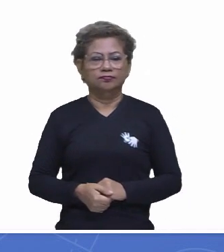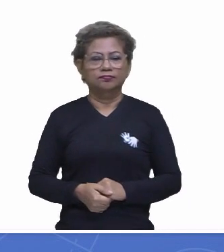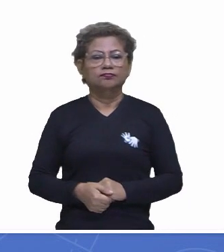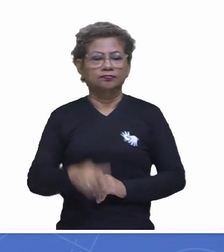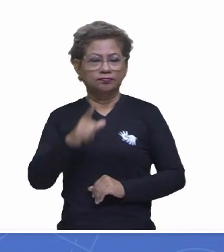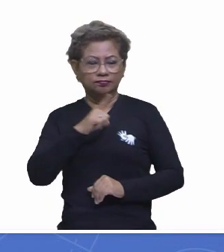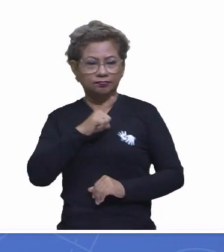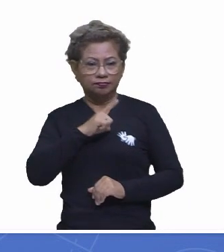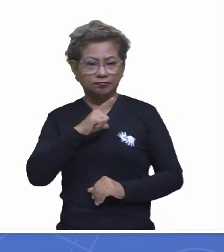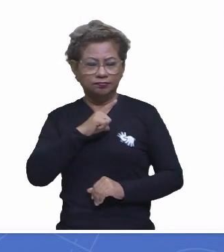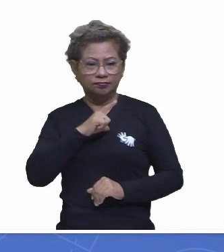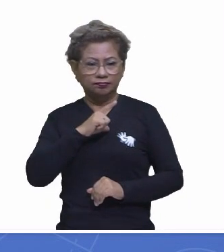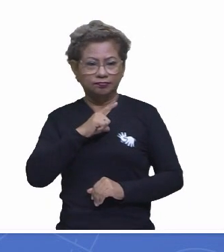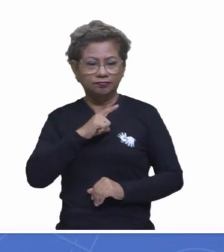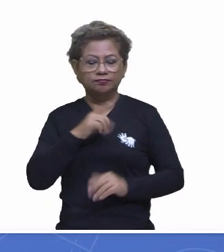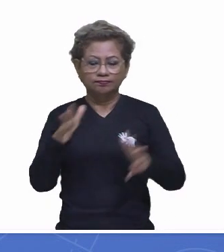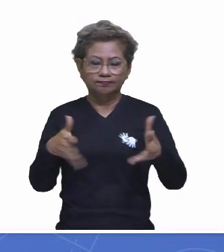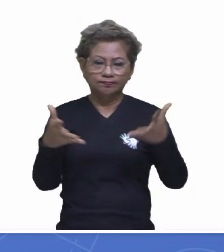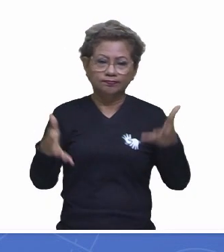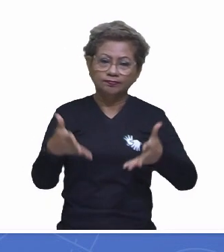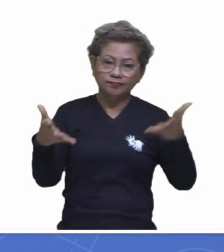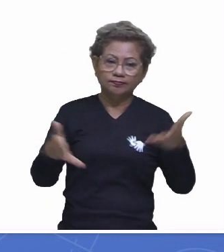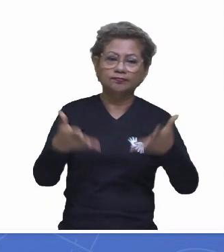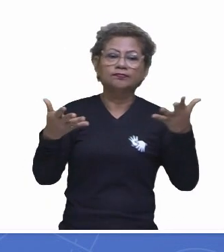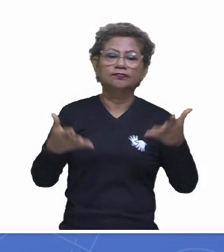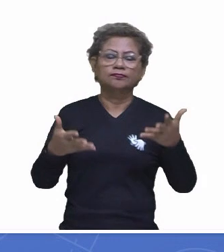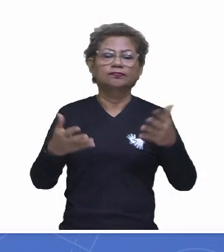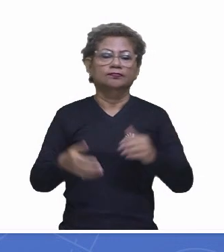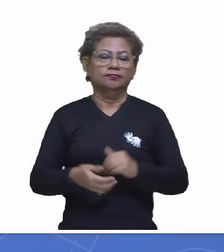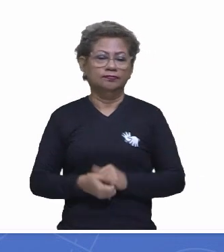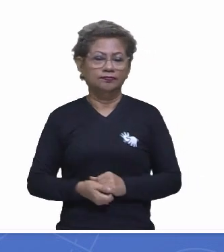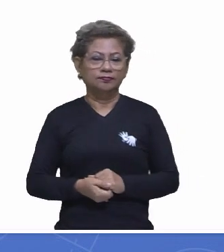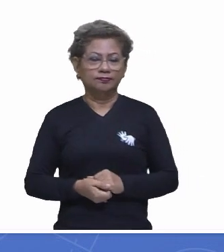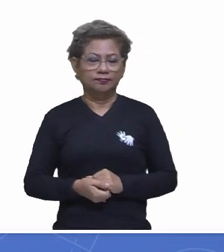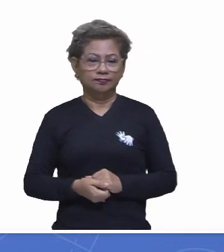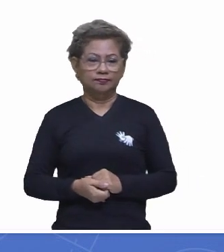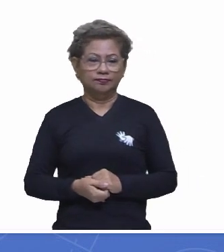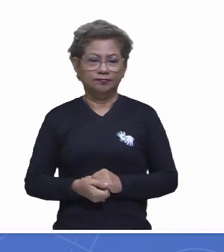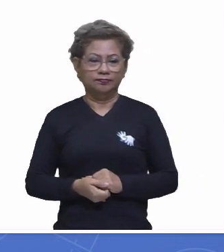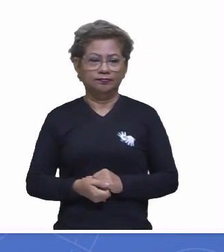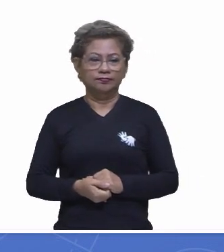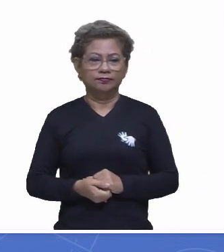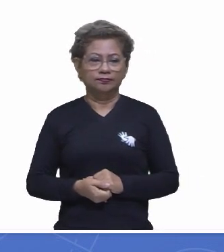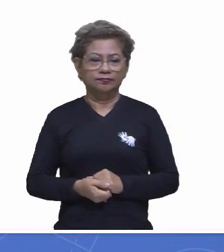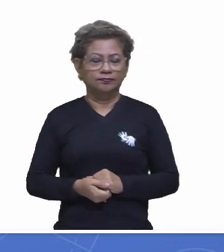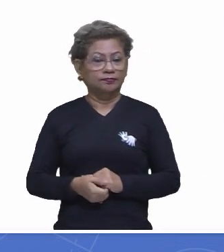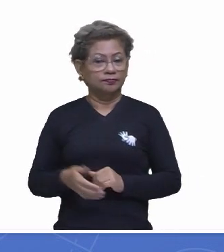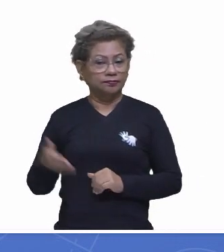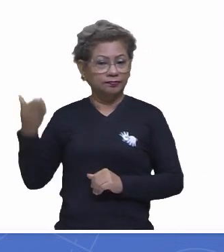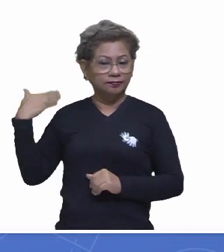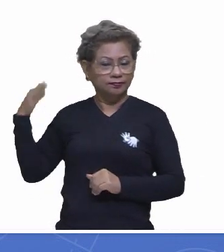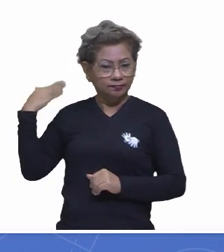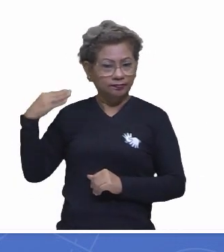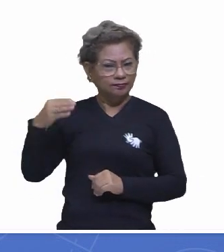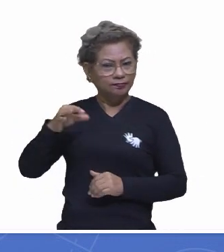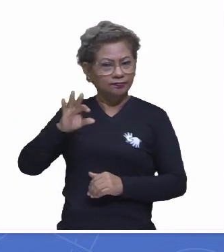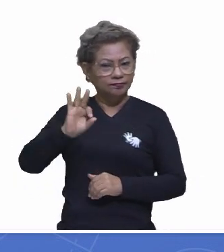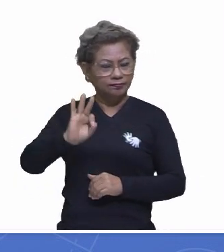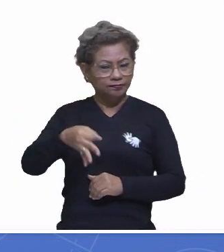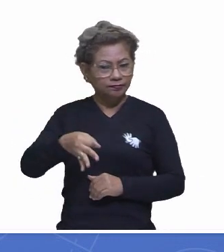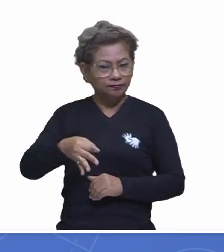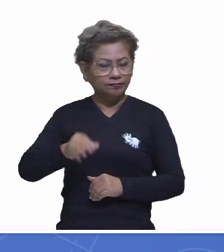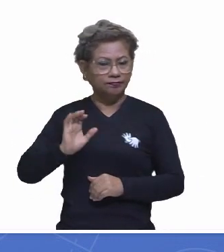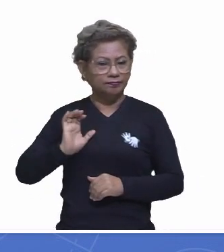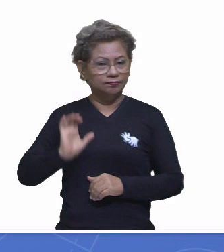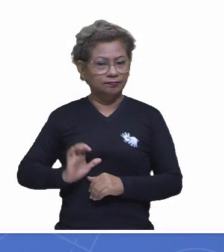sustentam a indústria cultural da felicidade, a qual foi reduzido o que antes era o ideal ético